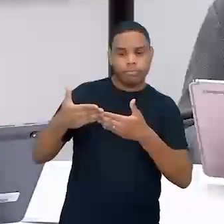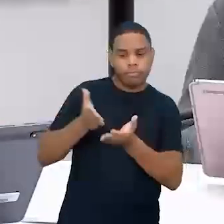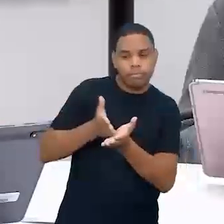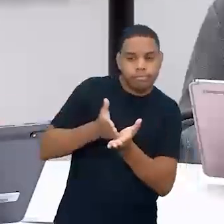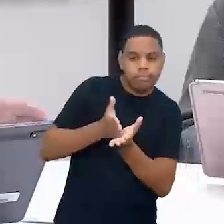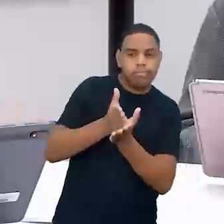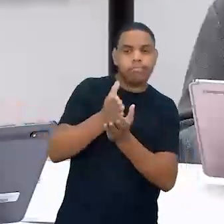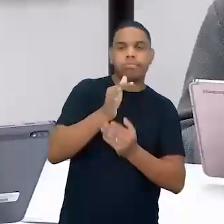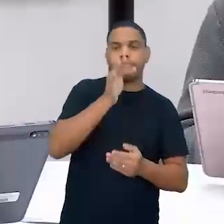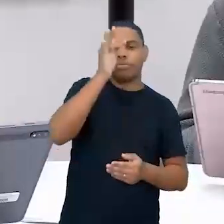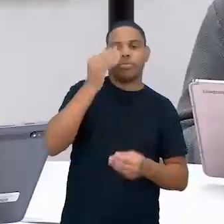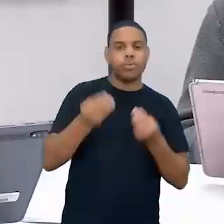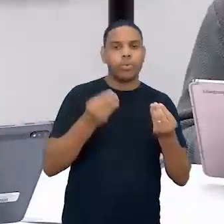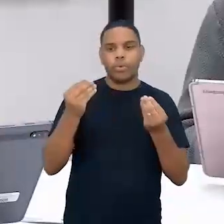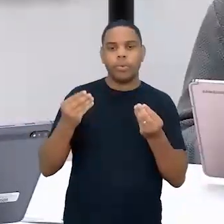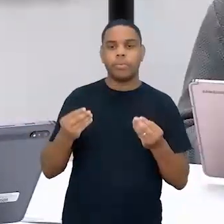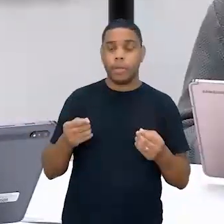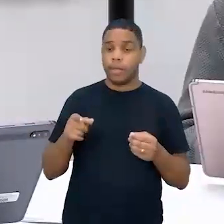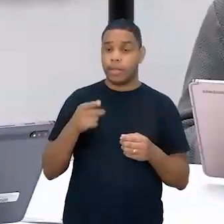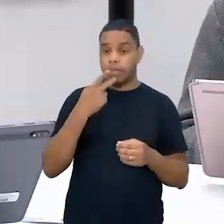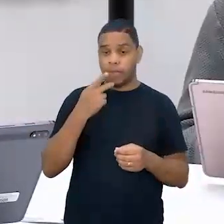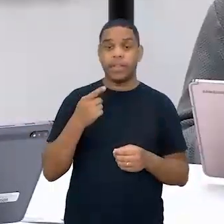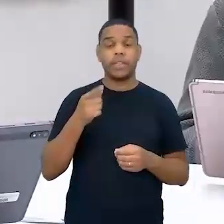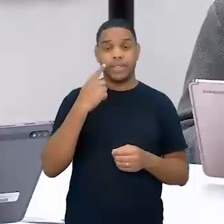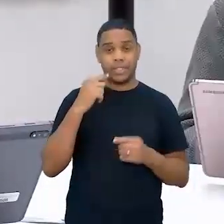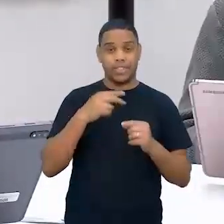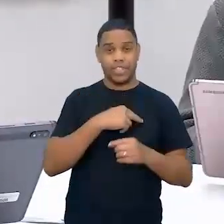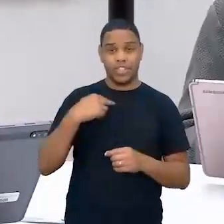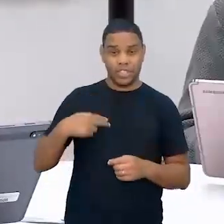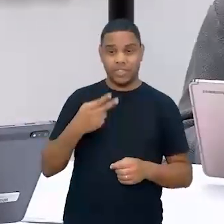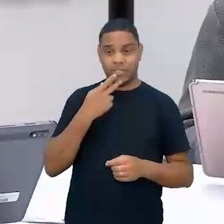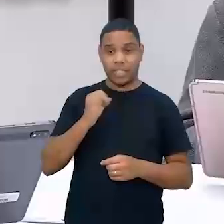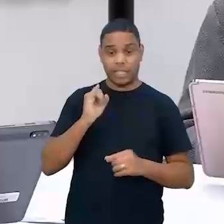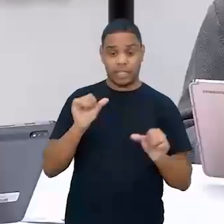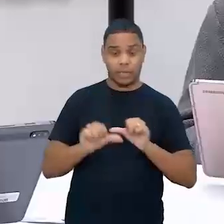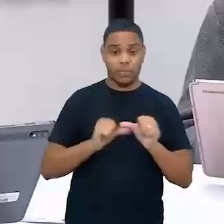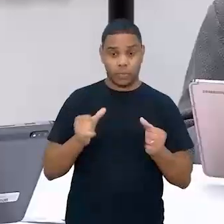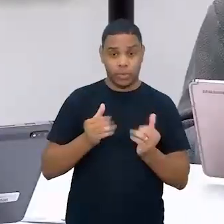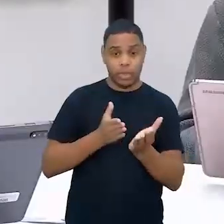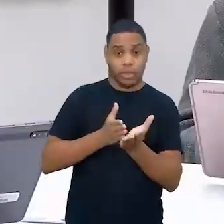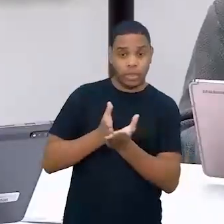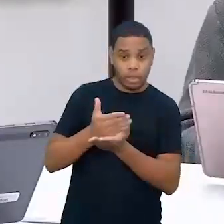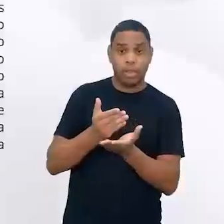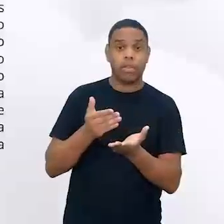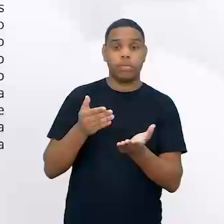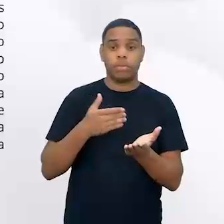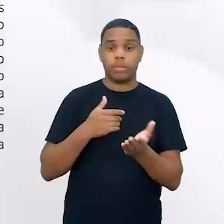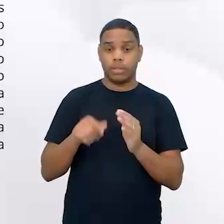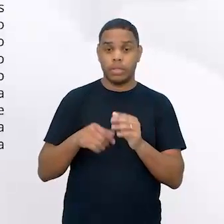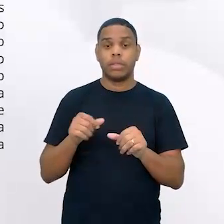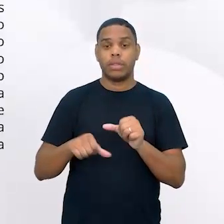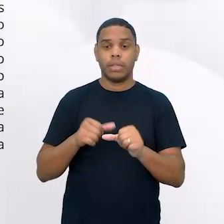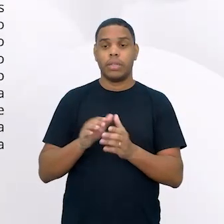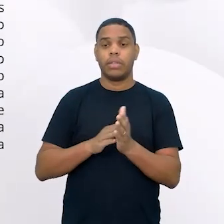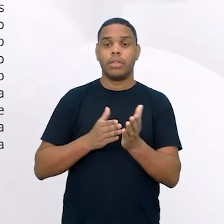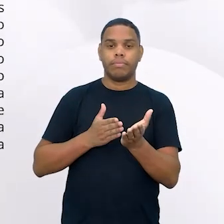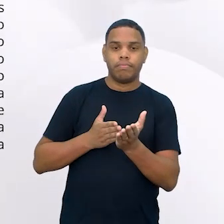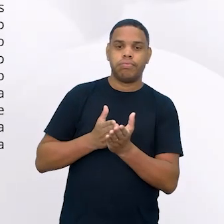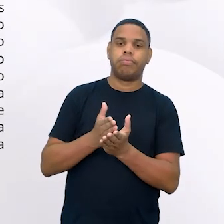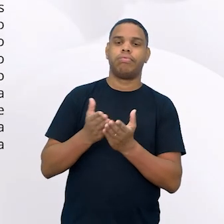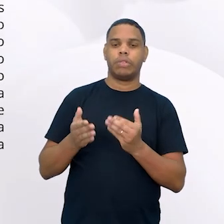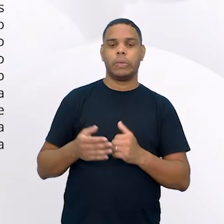caminhando tudo, né? E ela usava um provérbio chinês dizendo o seguinte: se não mudarmos de direção, vamos acabar onde estamos indo,